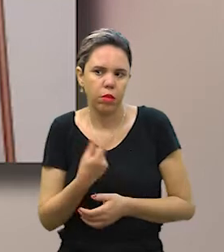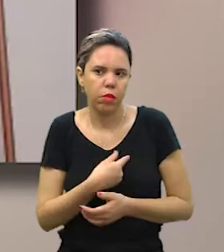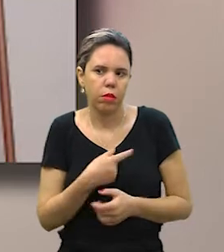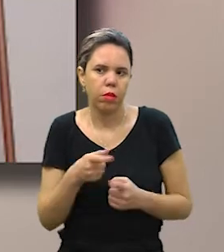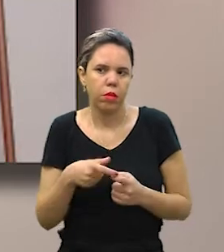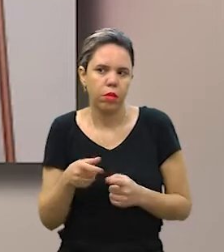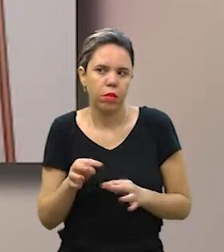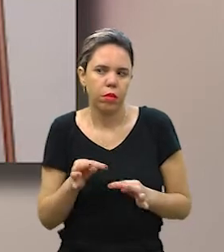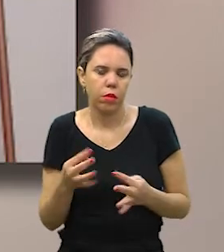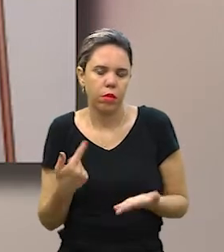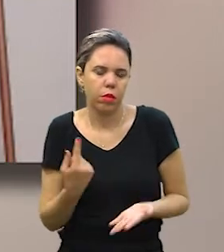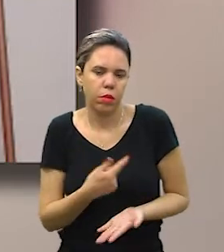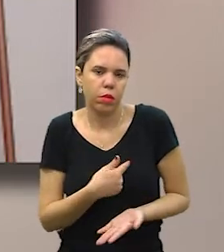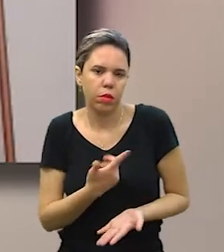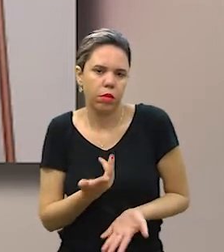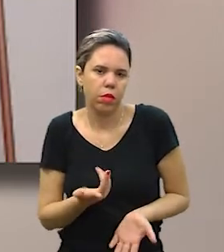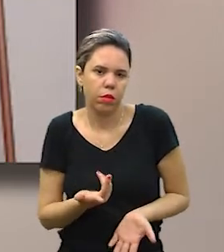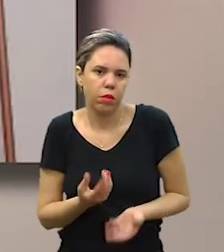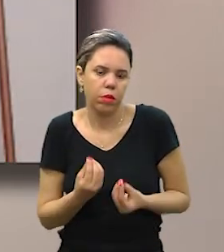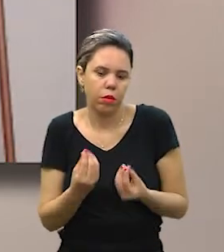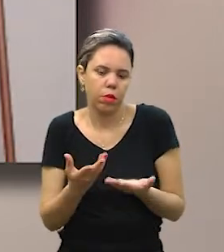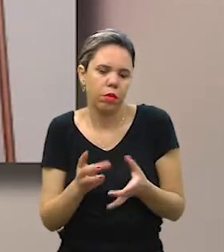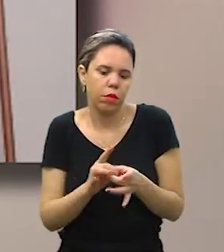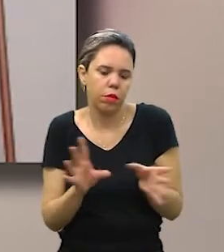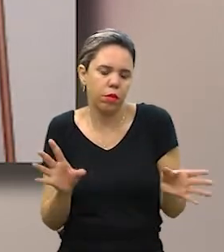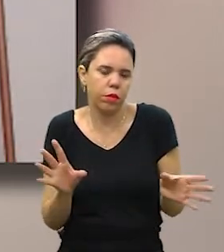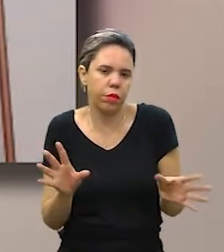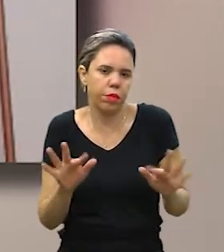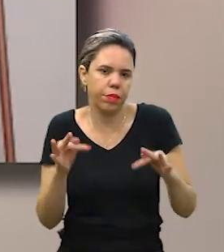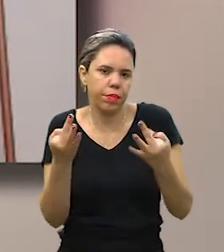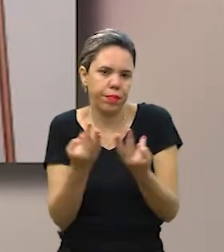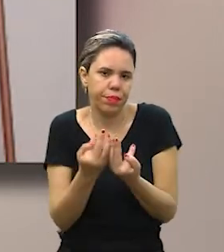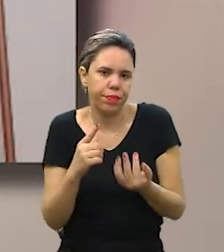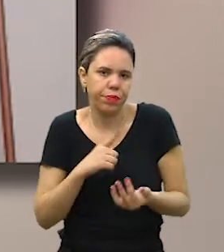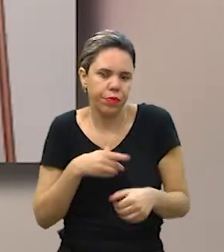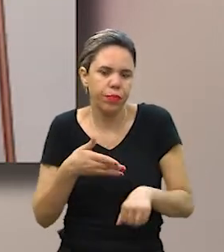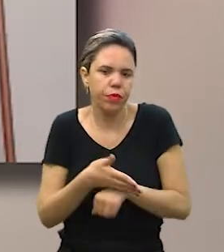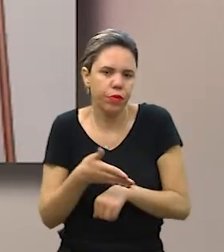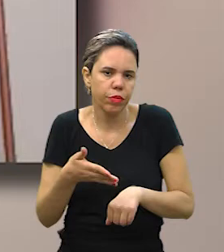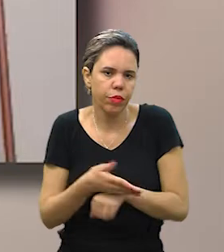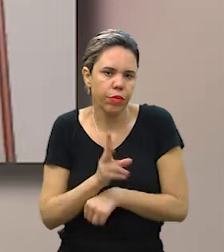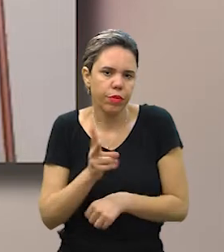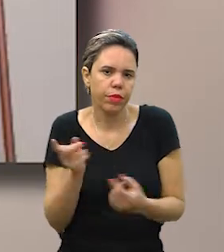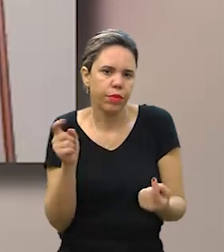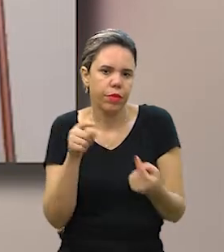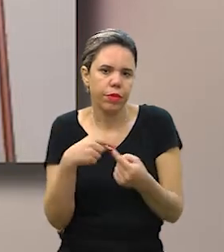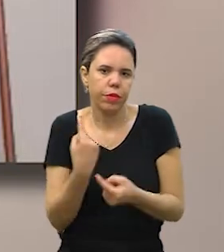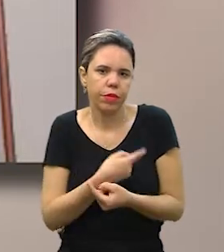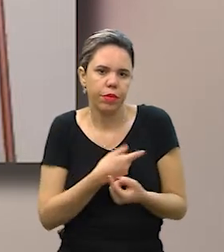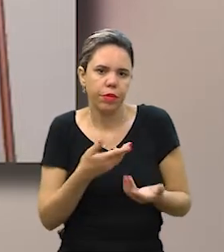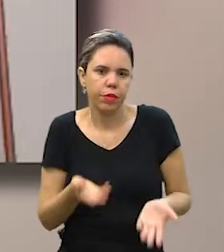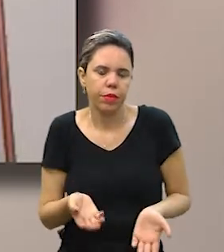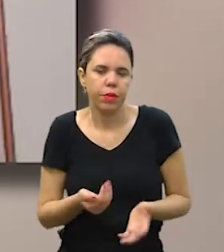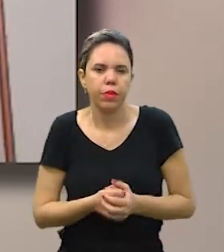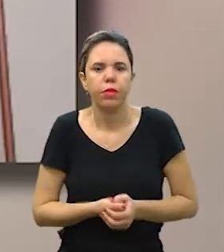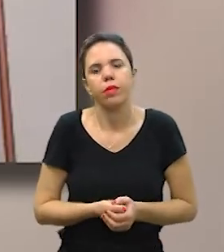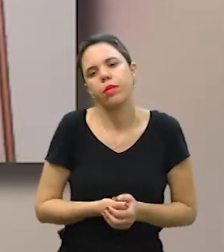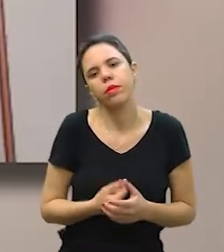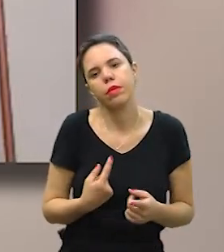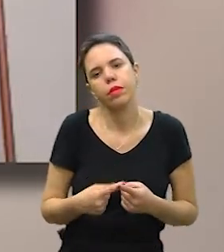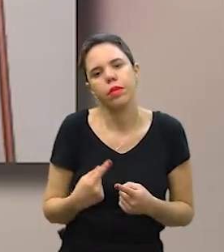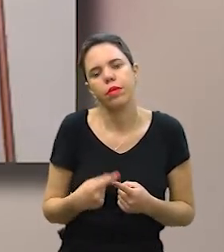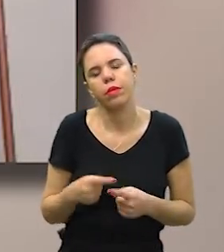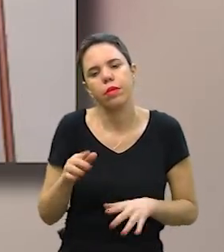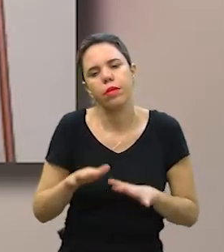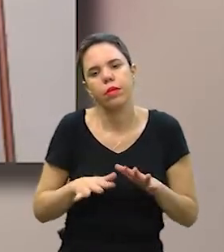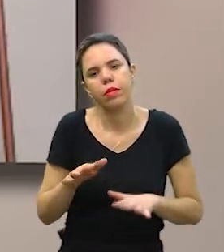nós pediatras a gente não deixe a família ter um acesso direto a nós, né?